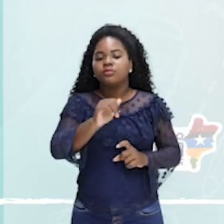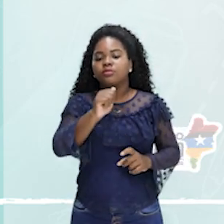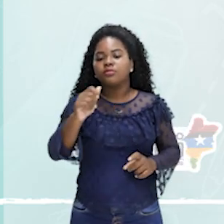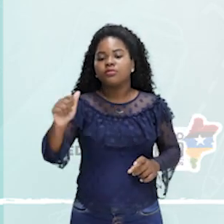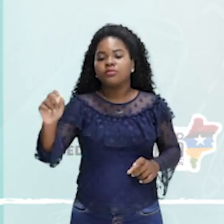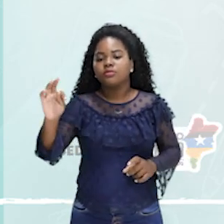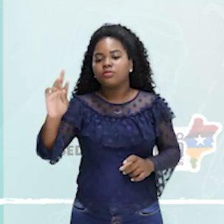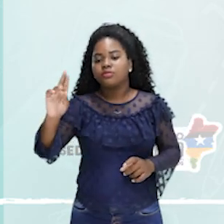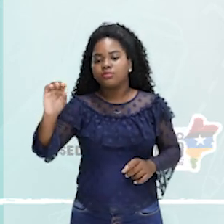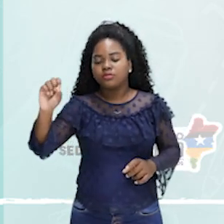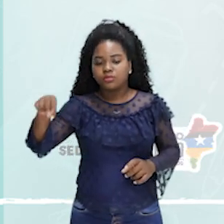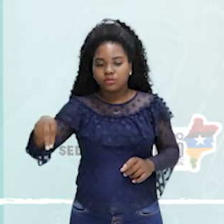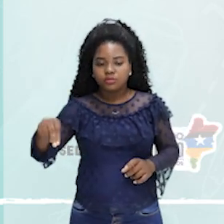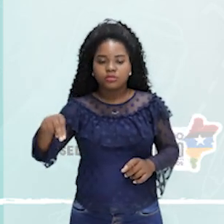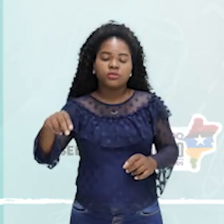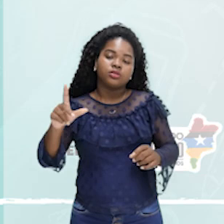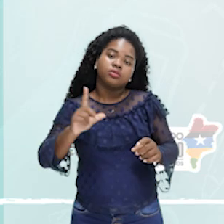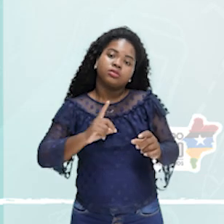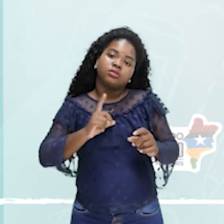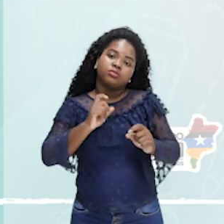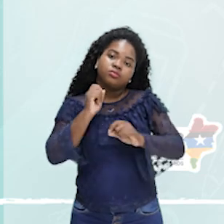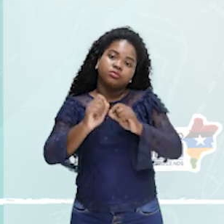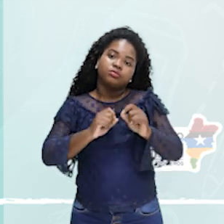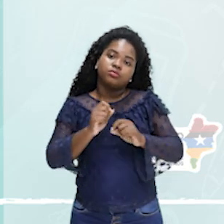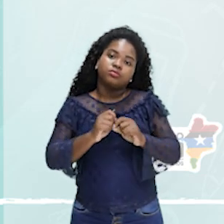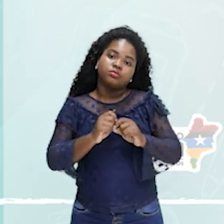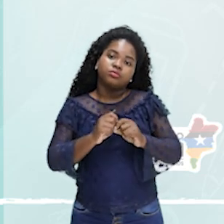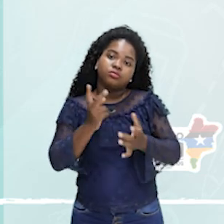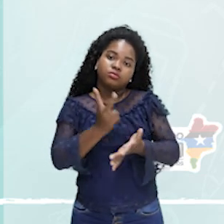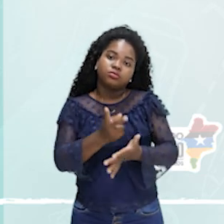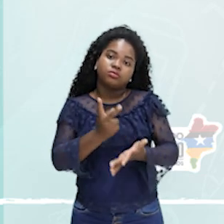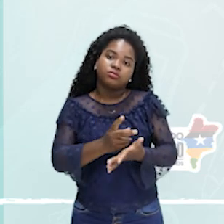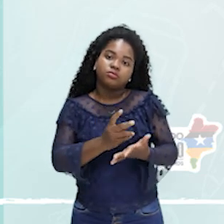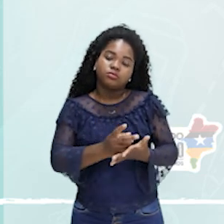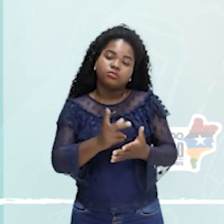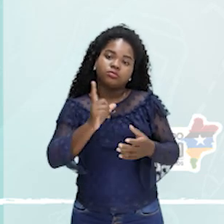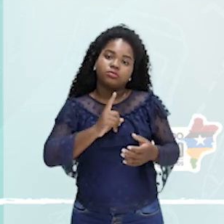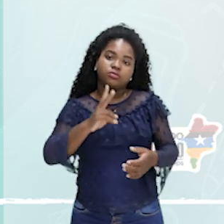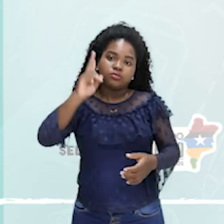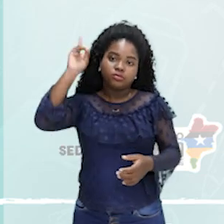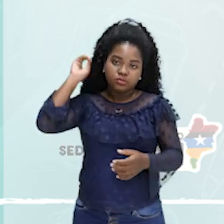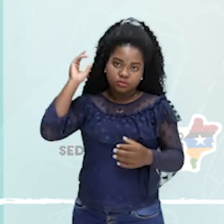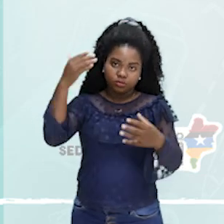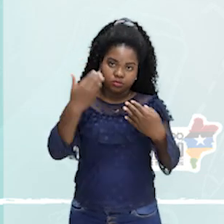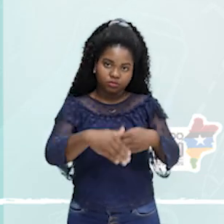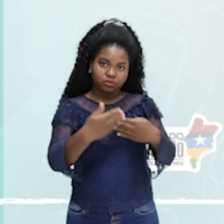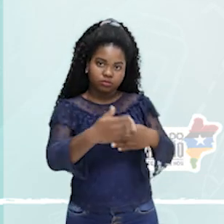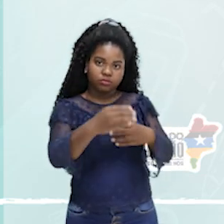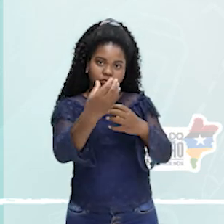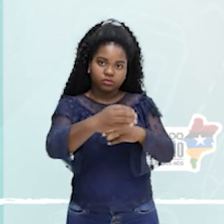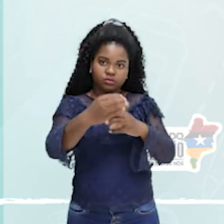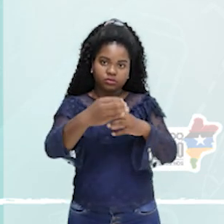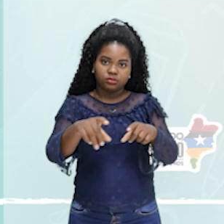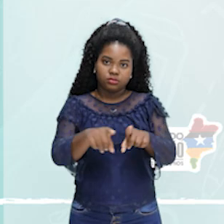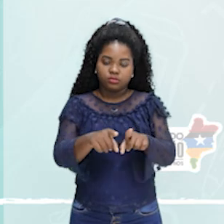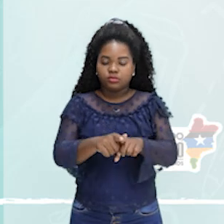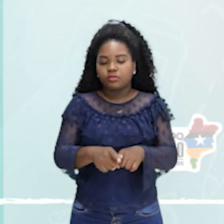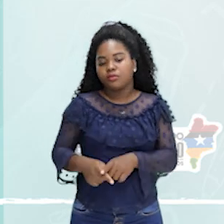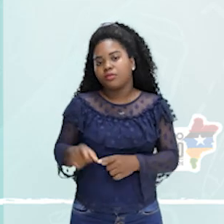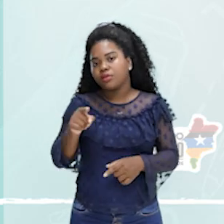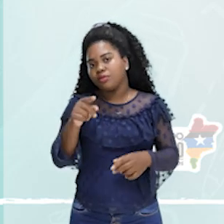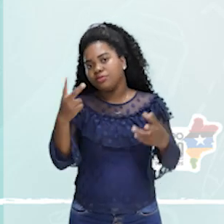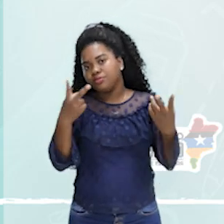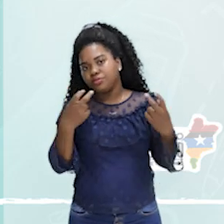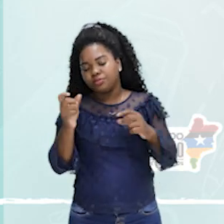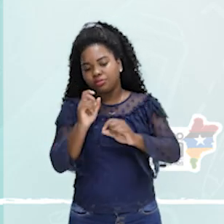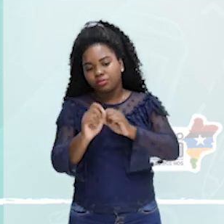cartoons, eles são muito recorrentes em provas de vestibular, em provas de concurso público. E aí você vai ter que